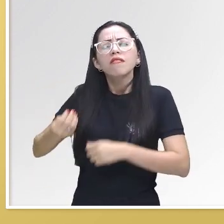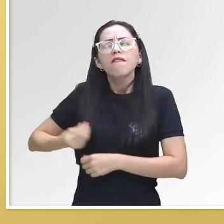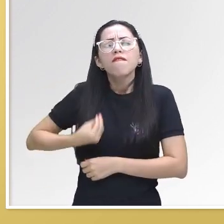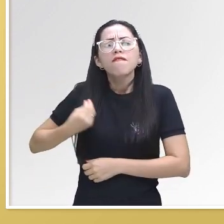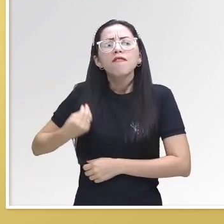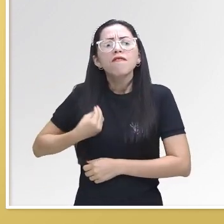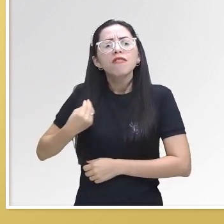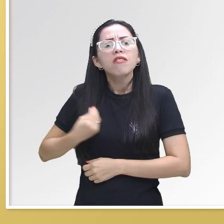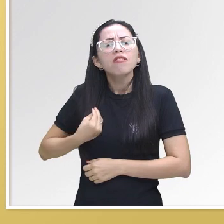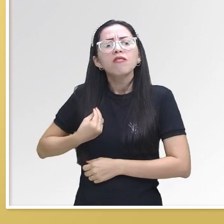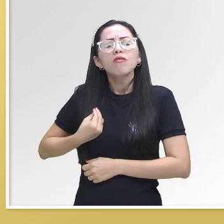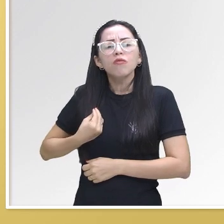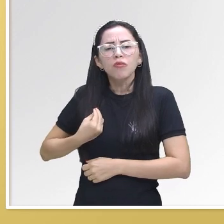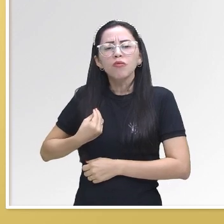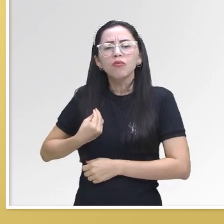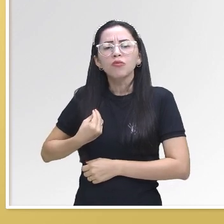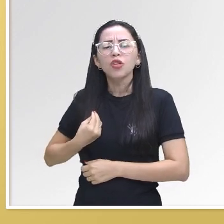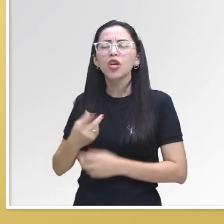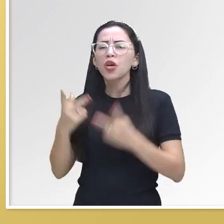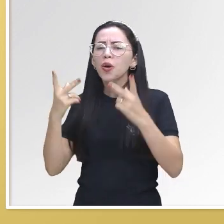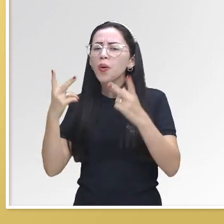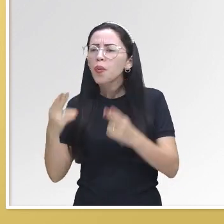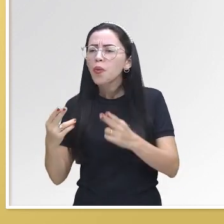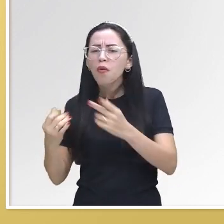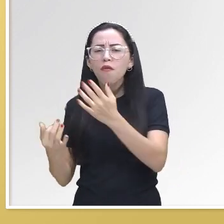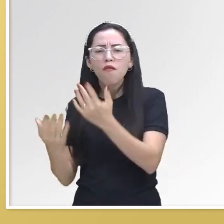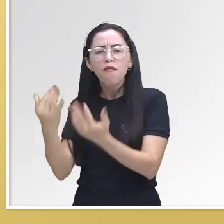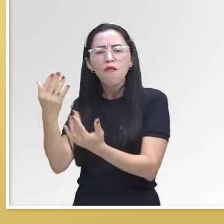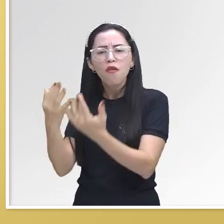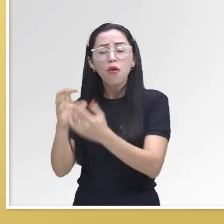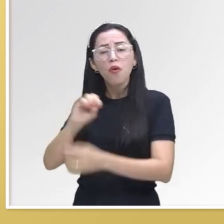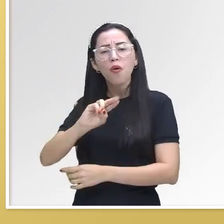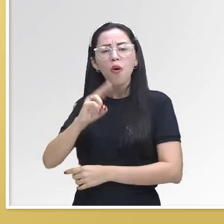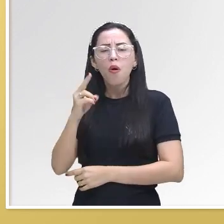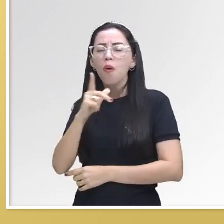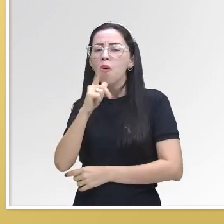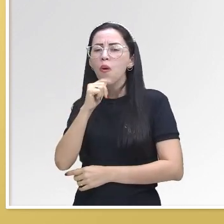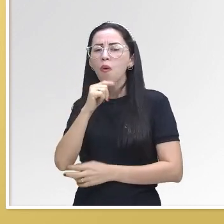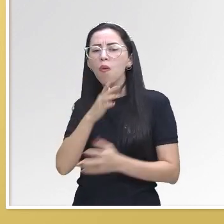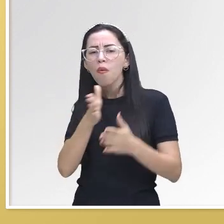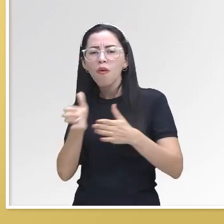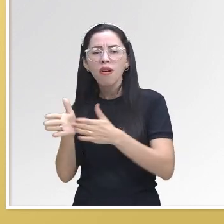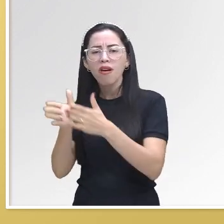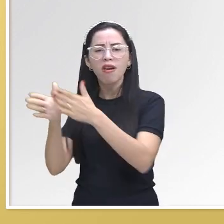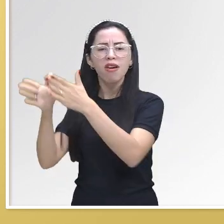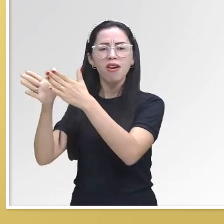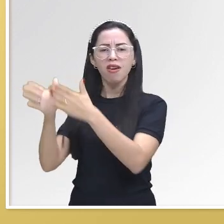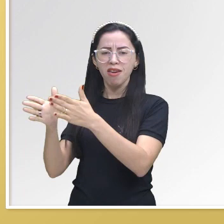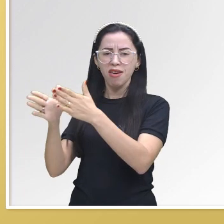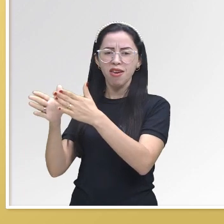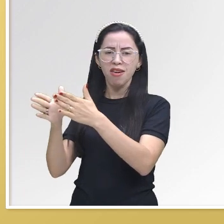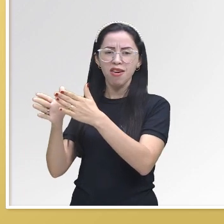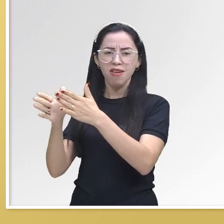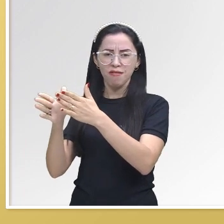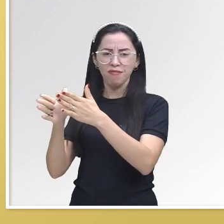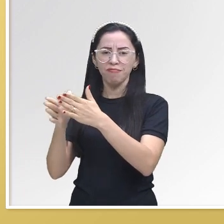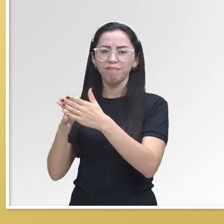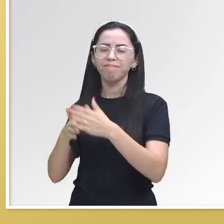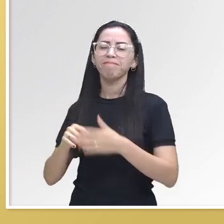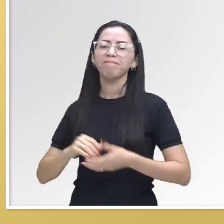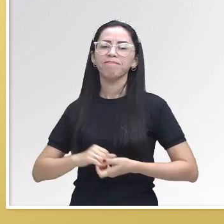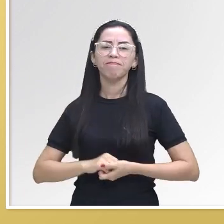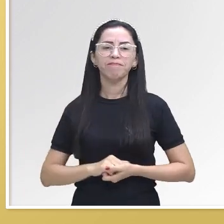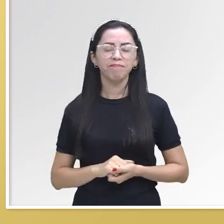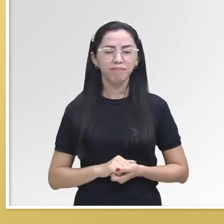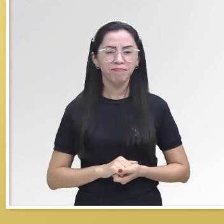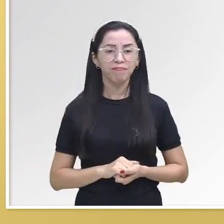e transparente, como um fogo ou um rio, e a sua morada será sempre o coração do homem. E